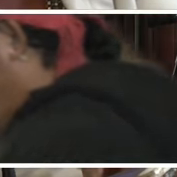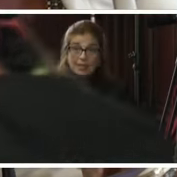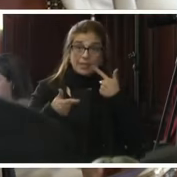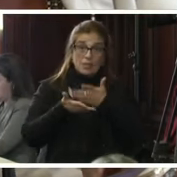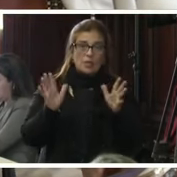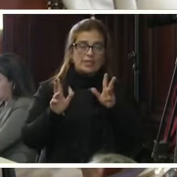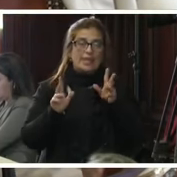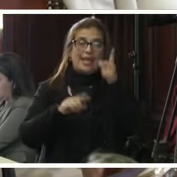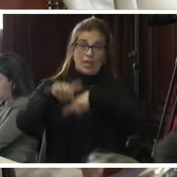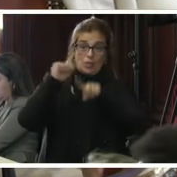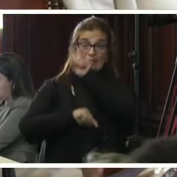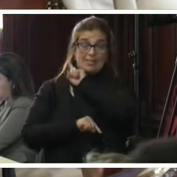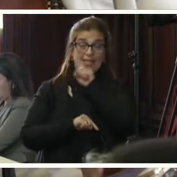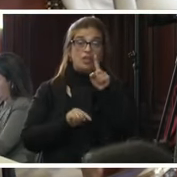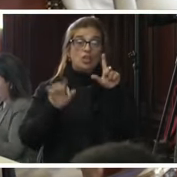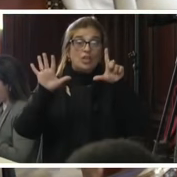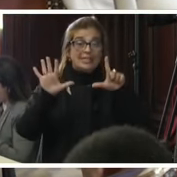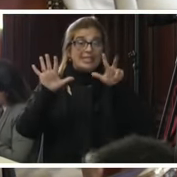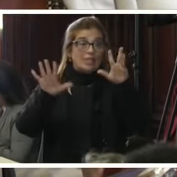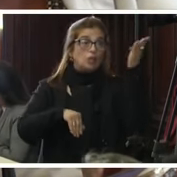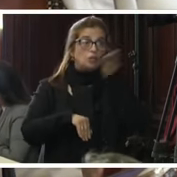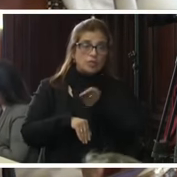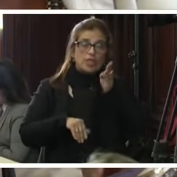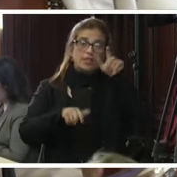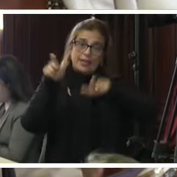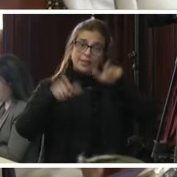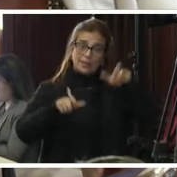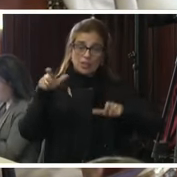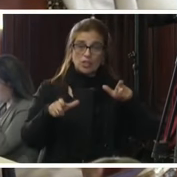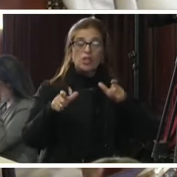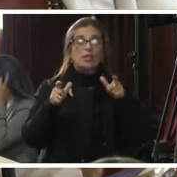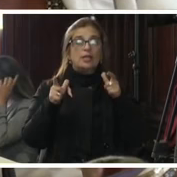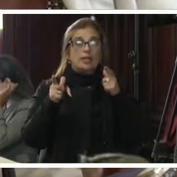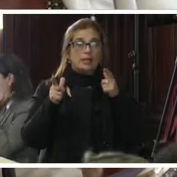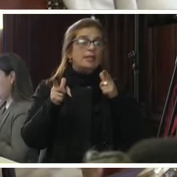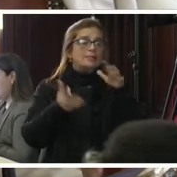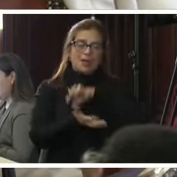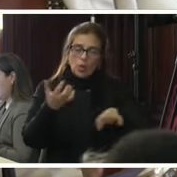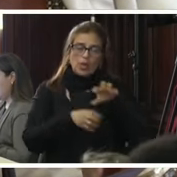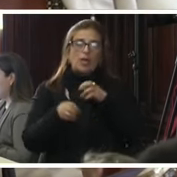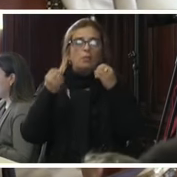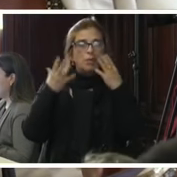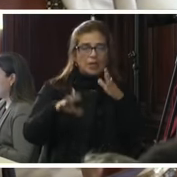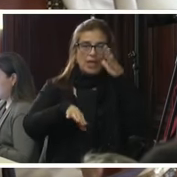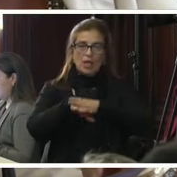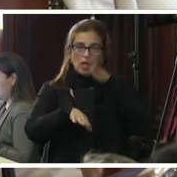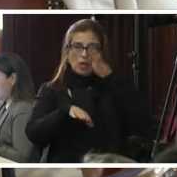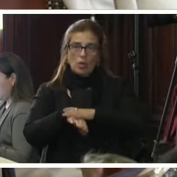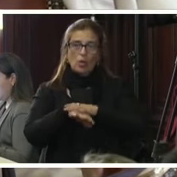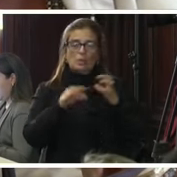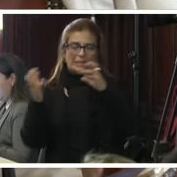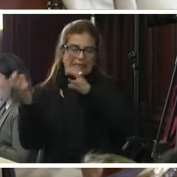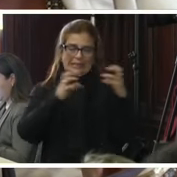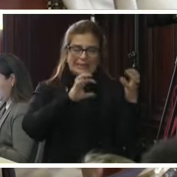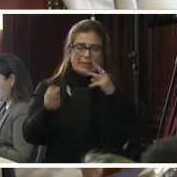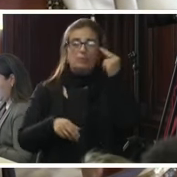de 2016, 78% dos dias letivos foram prejudicados pela presença de confrontos entre policiais